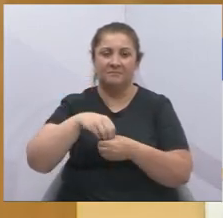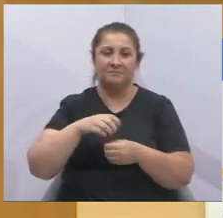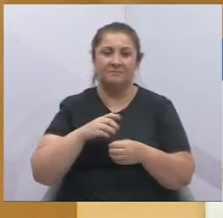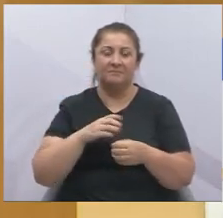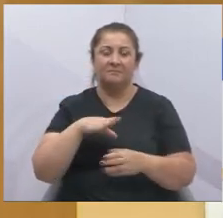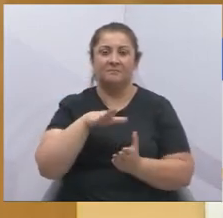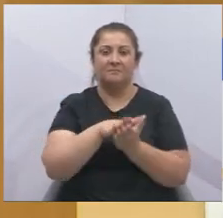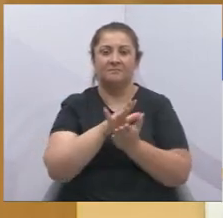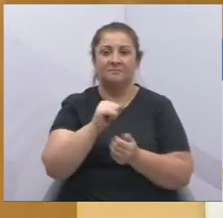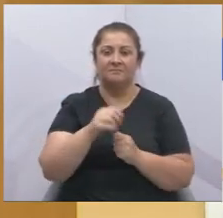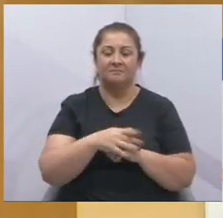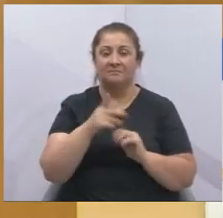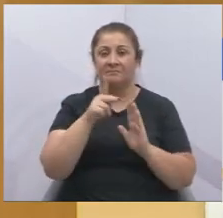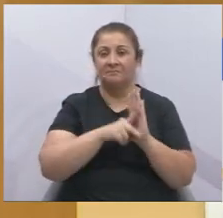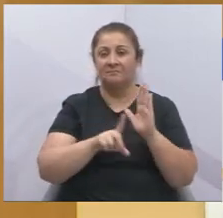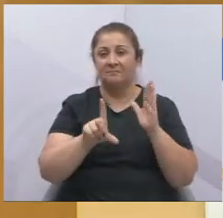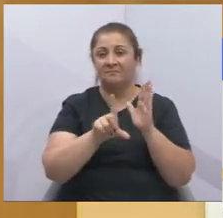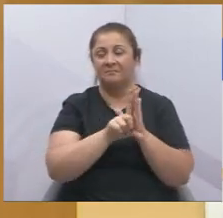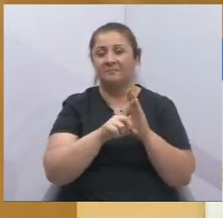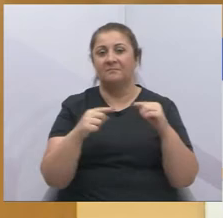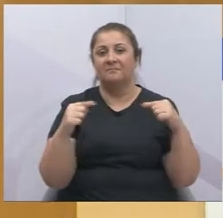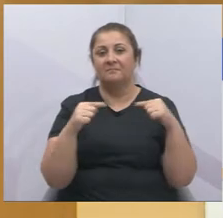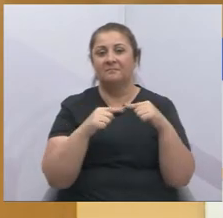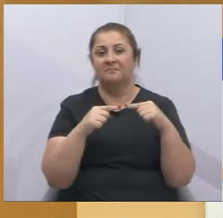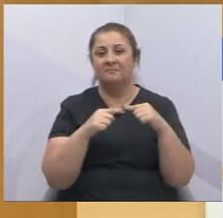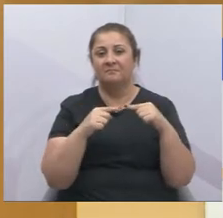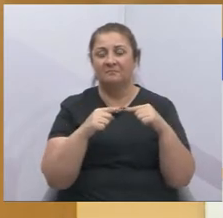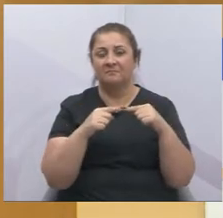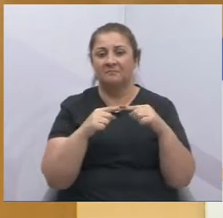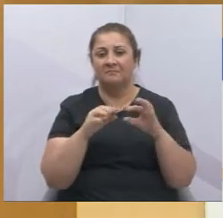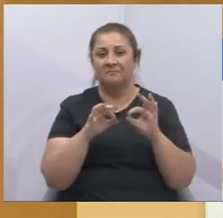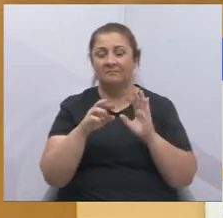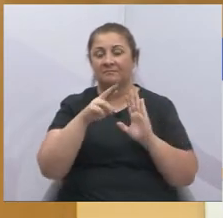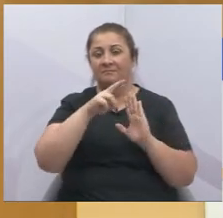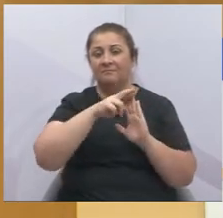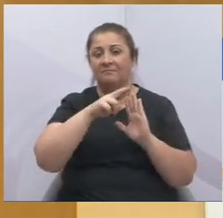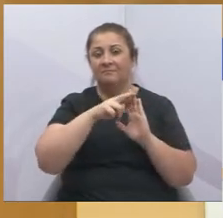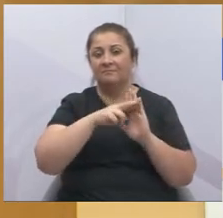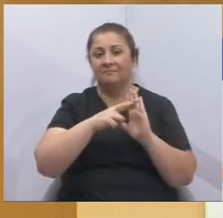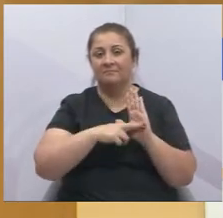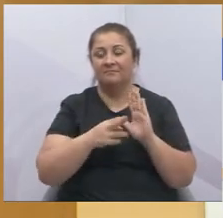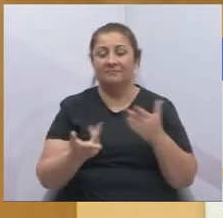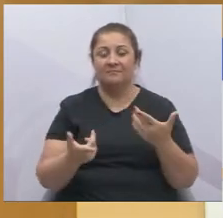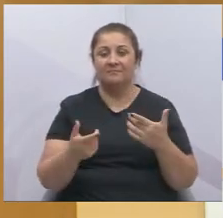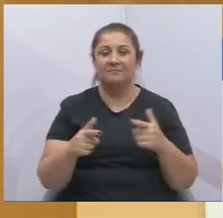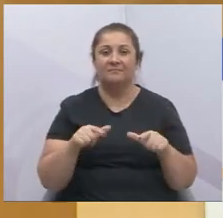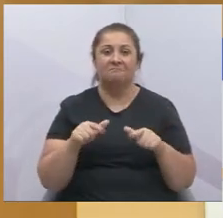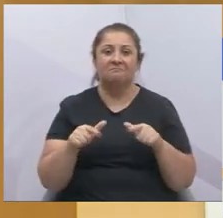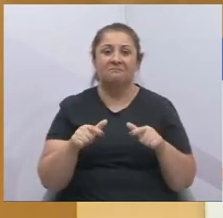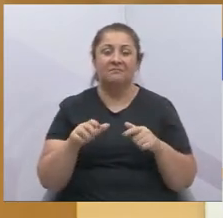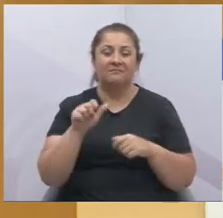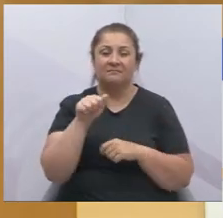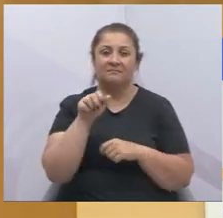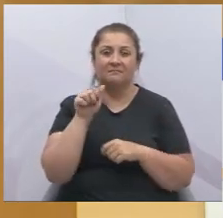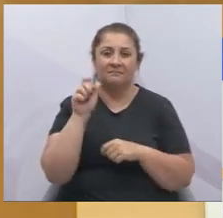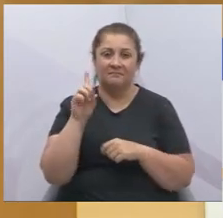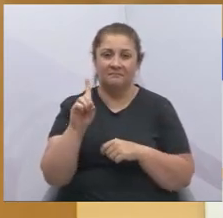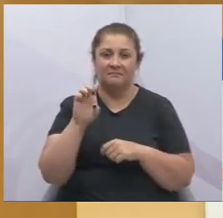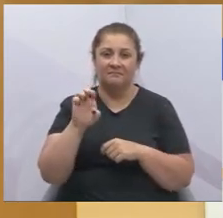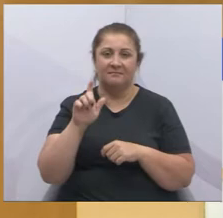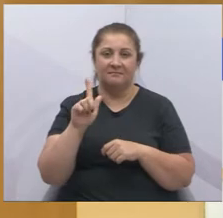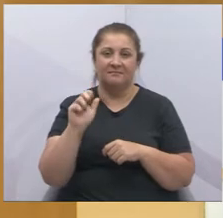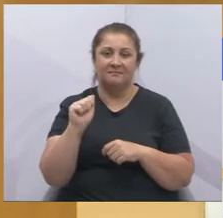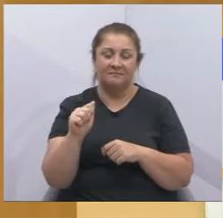O presente projeto de lei tem por objetivo constituir regramentos relativos ao funcionamento de adegas e